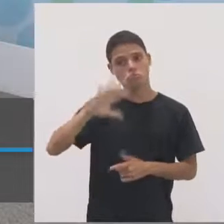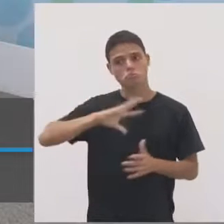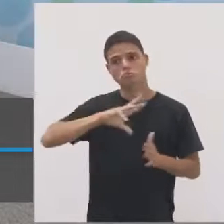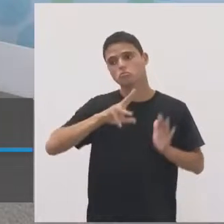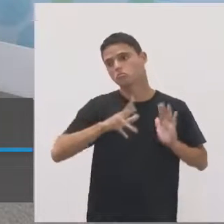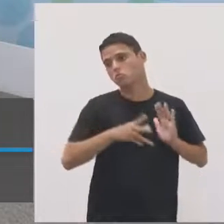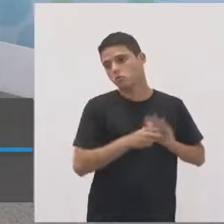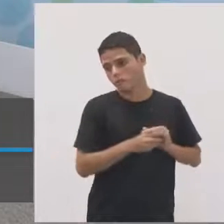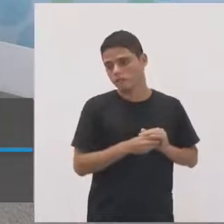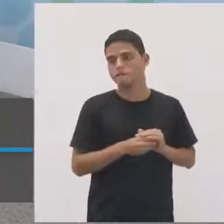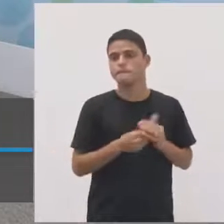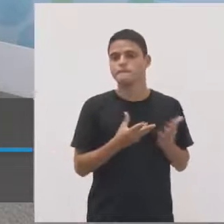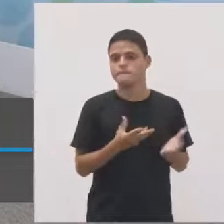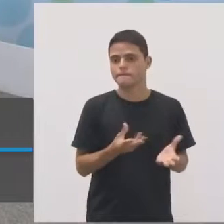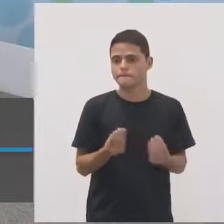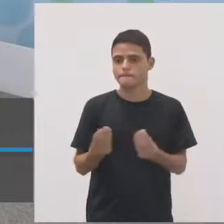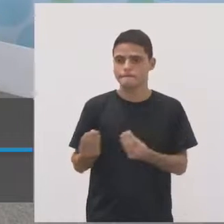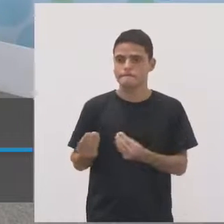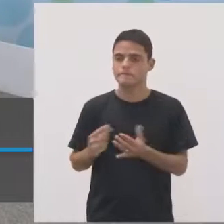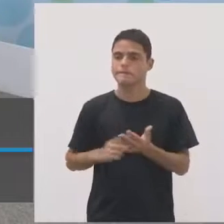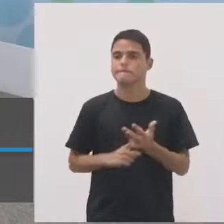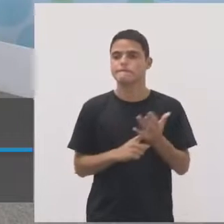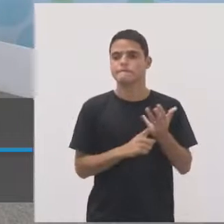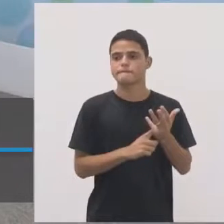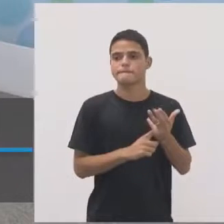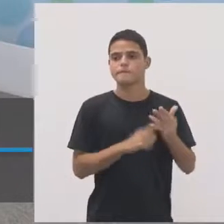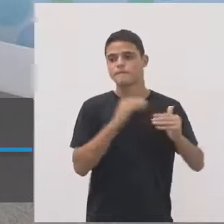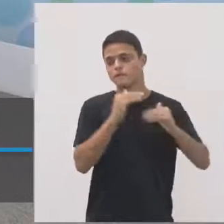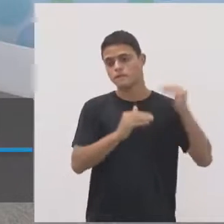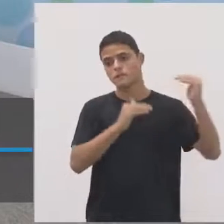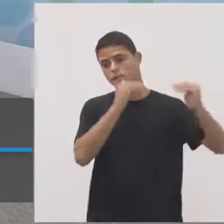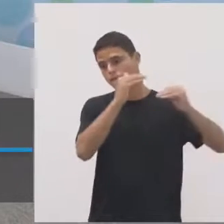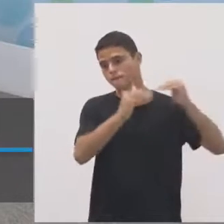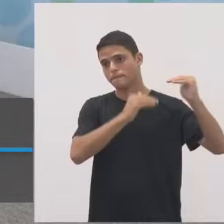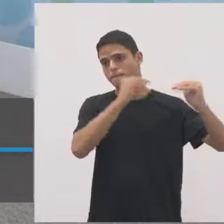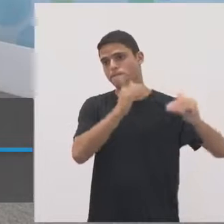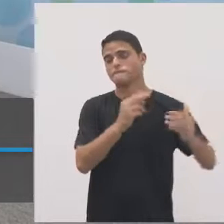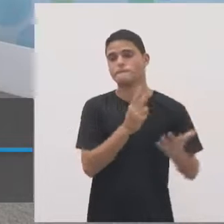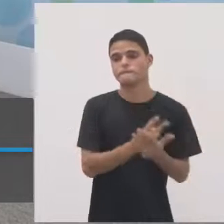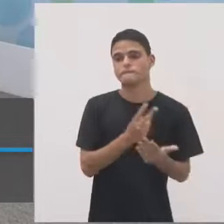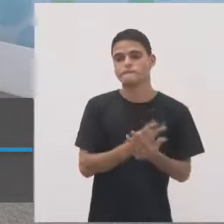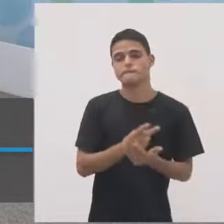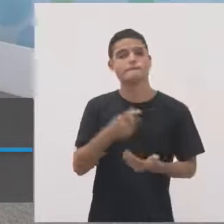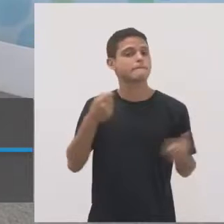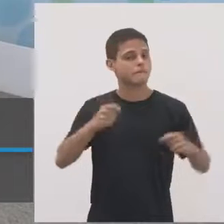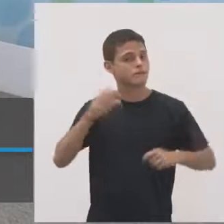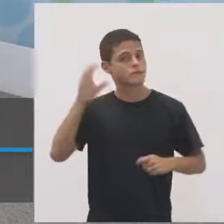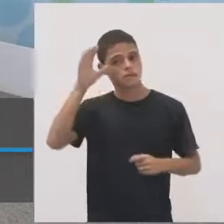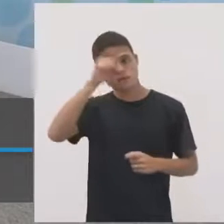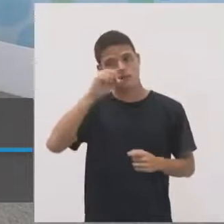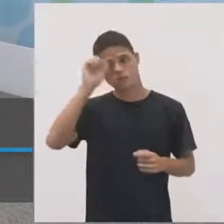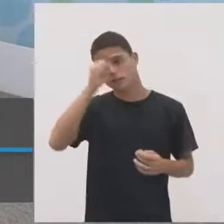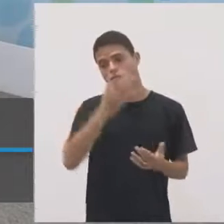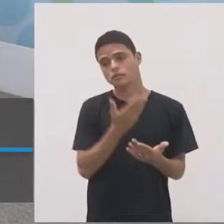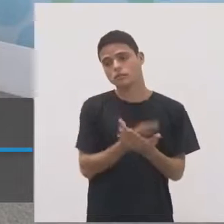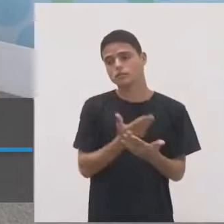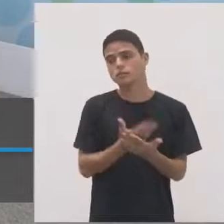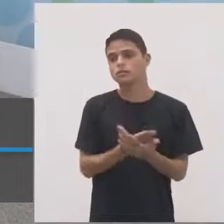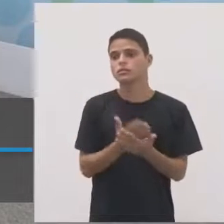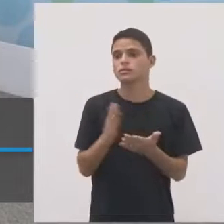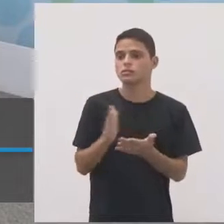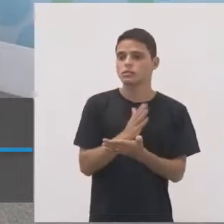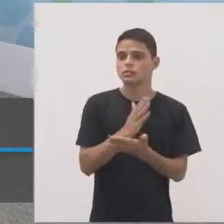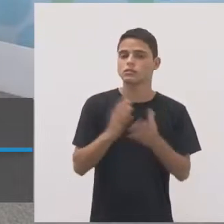de tudo, é muita coisa, e a tecnologia evolui de uma maneira muito rápida, então a gente sempre tem que estar lendo, estudando, tá? Então eu vou falar de